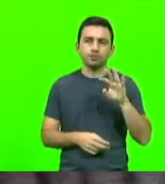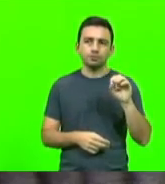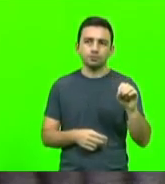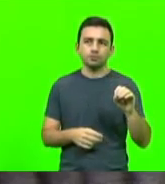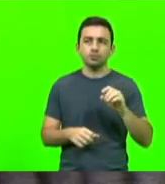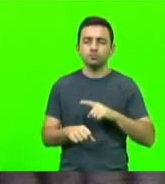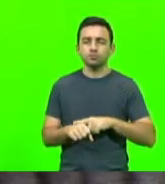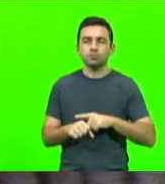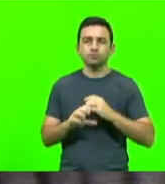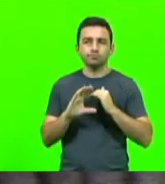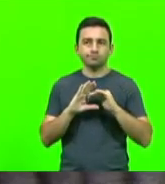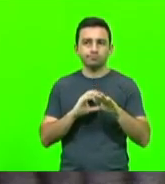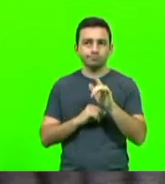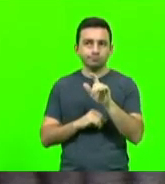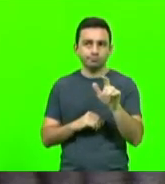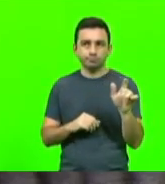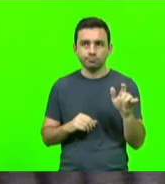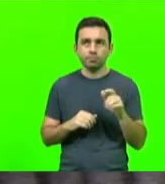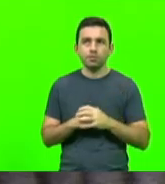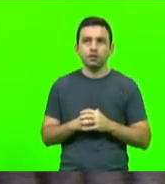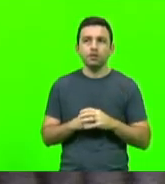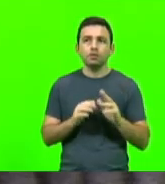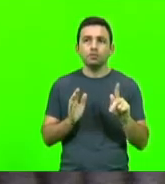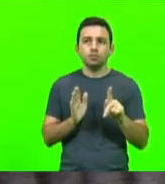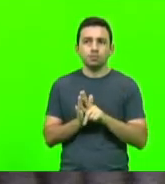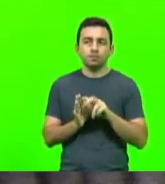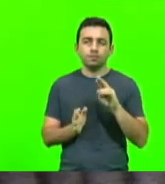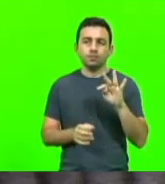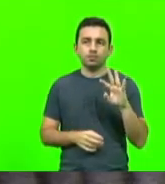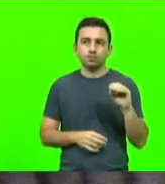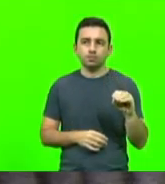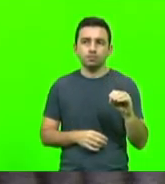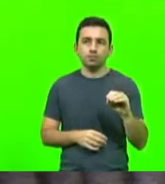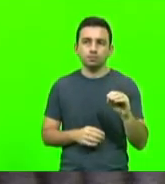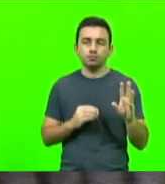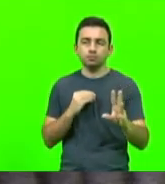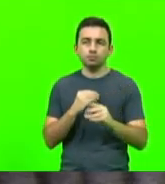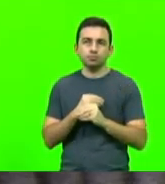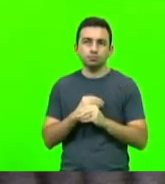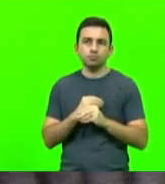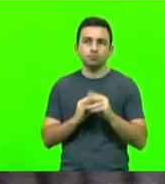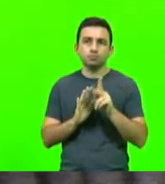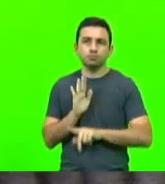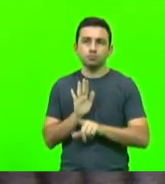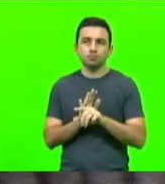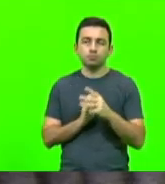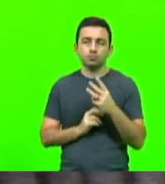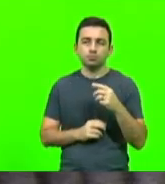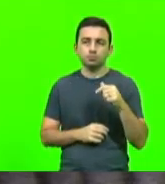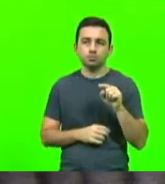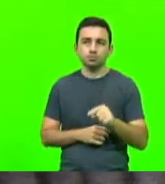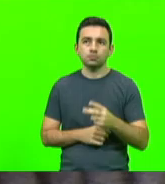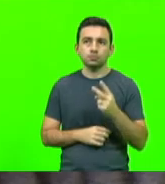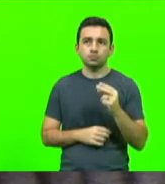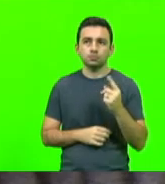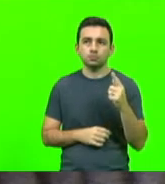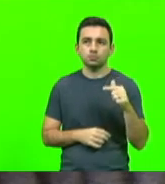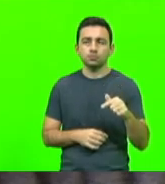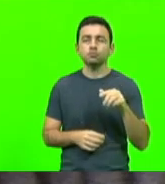a mensagem pelo, de veto de 619/2021, oposto ao projeto de lei número 37/2017, com a seguinte